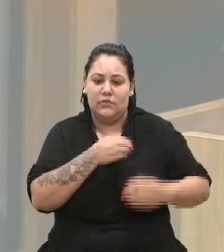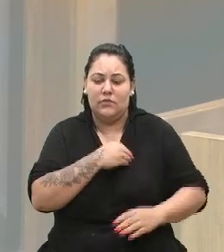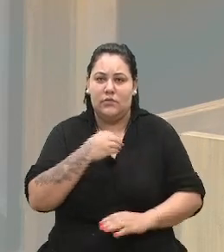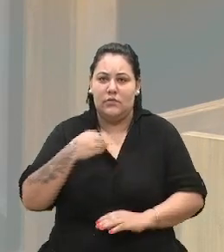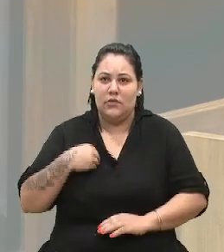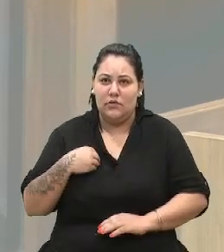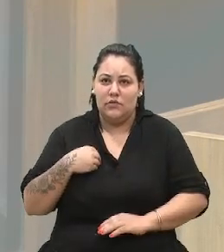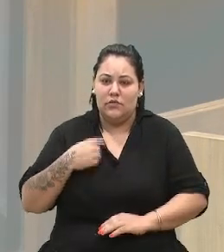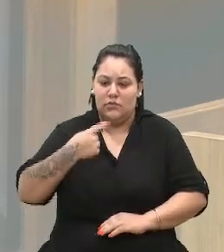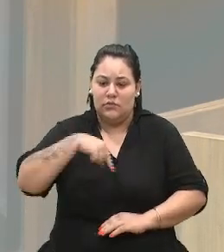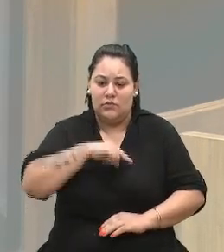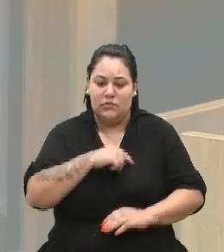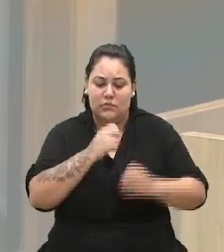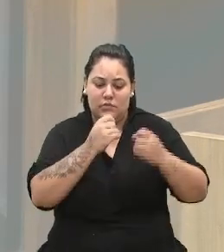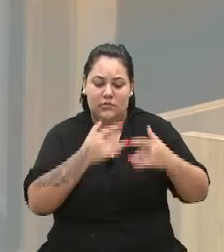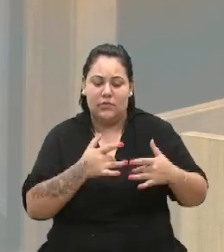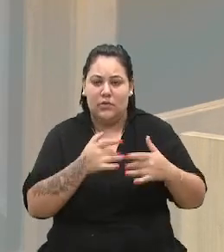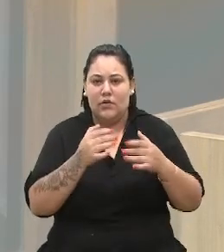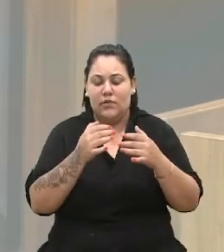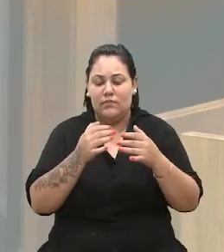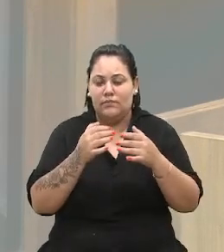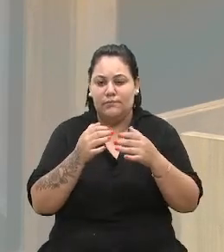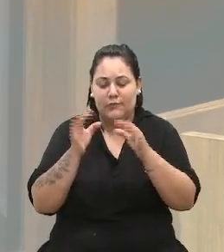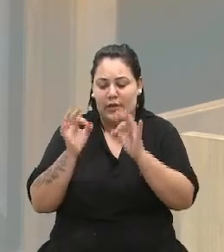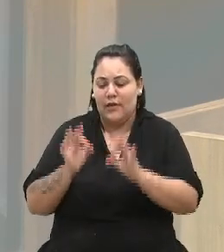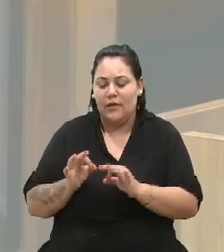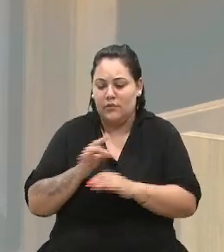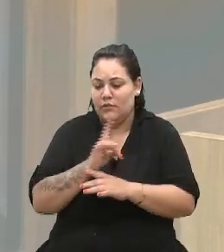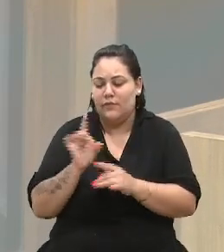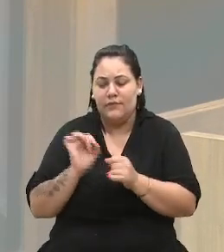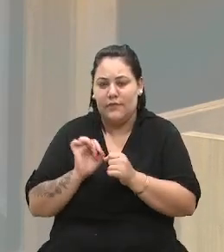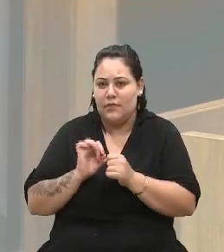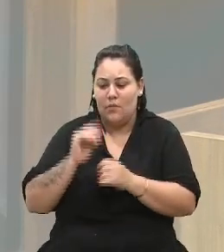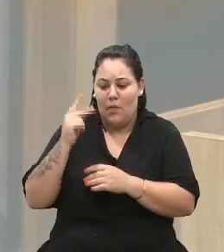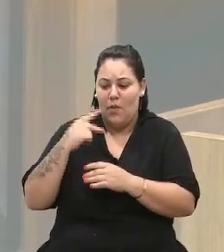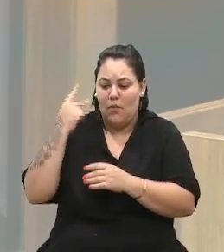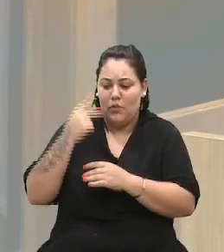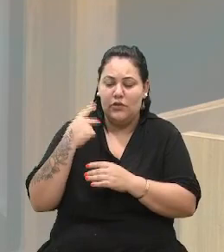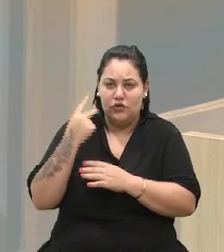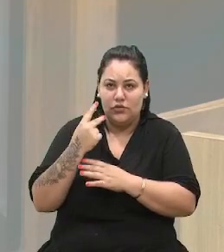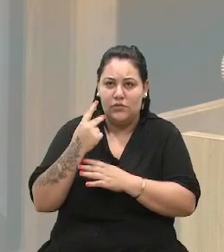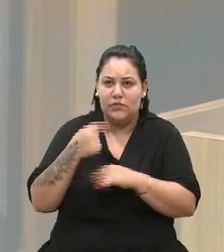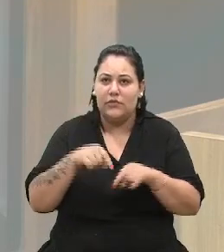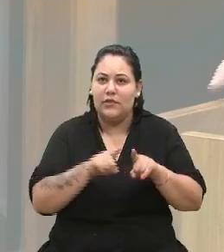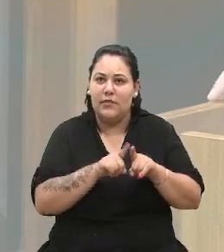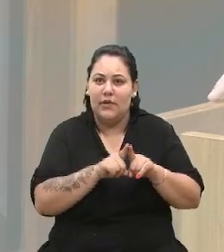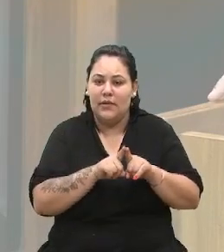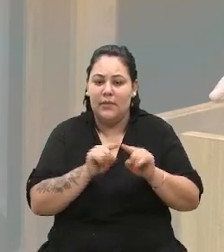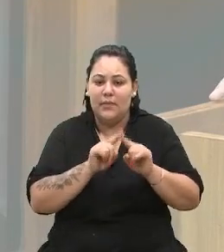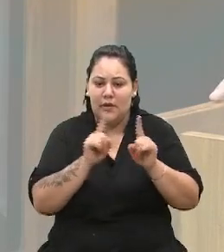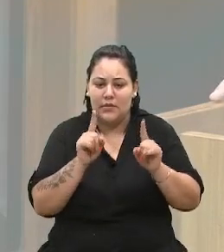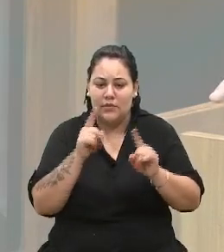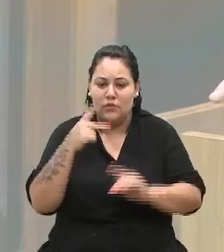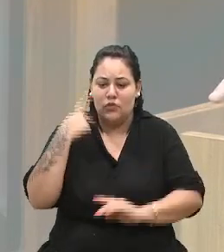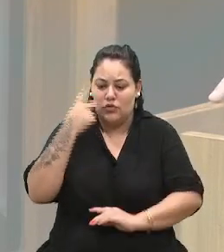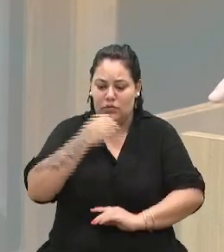apontar soluções. Não fazer uma política sensacionalista, mas sim política médica de fato.